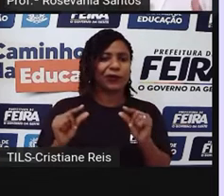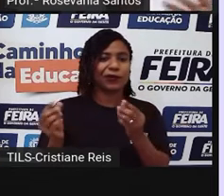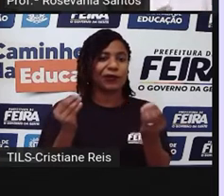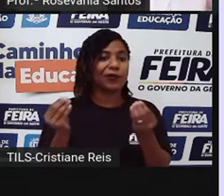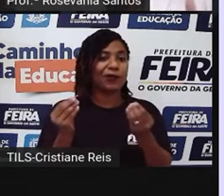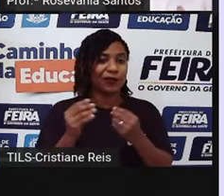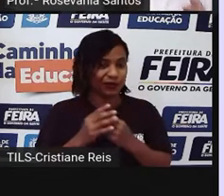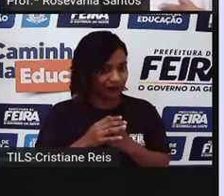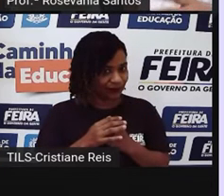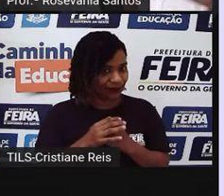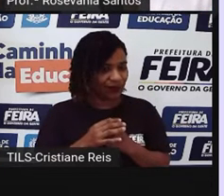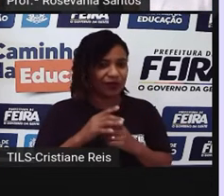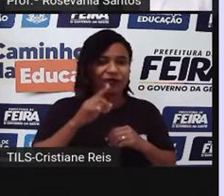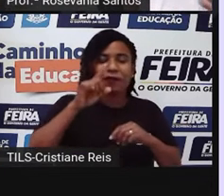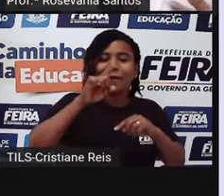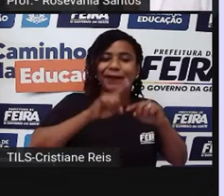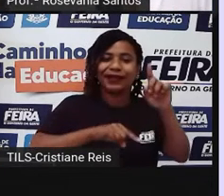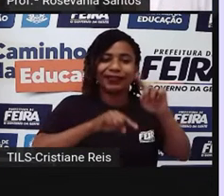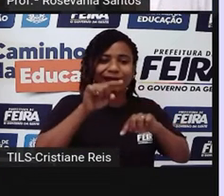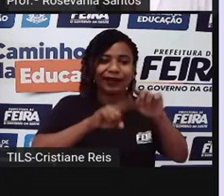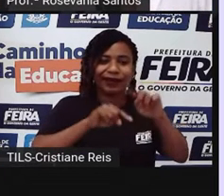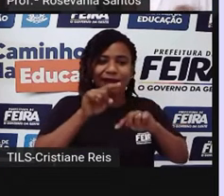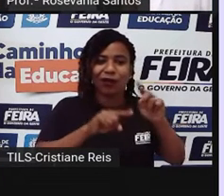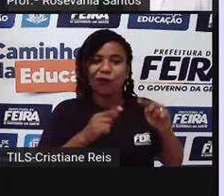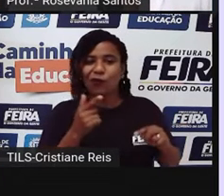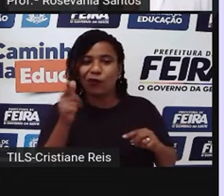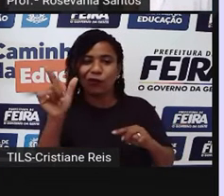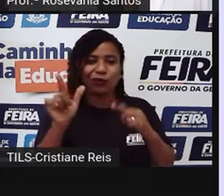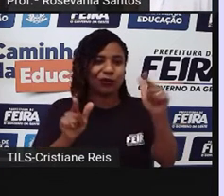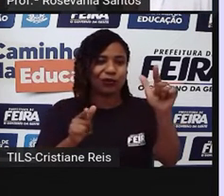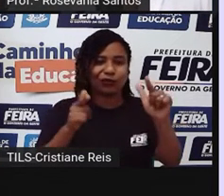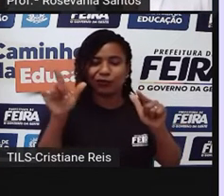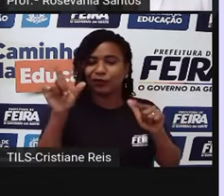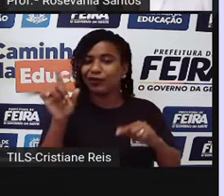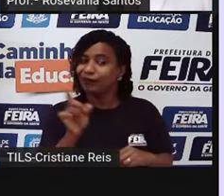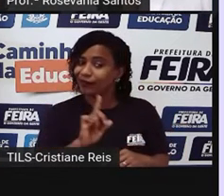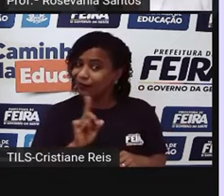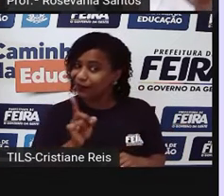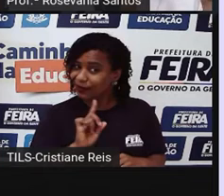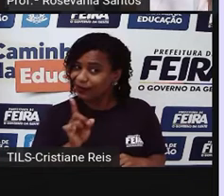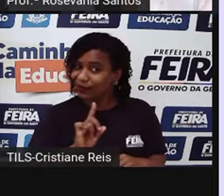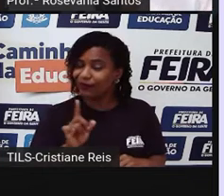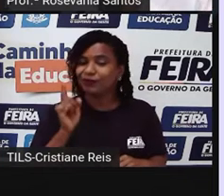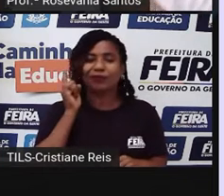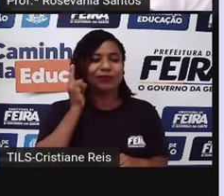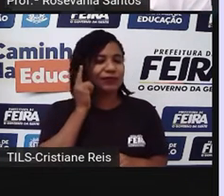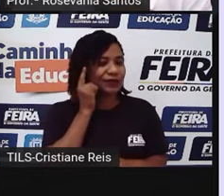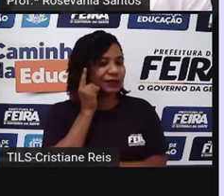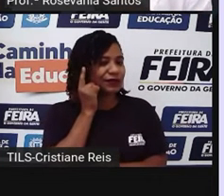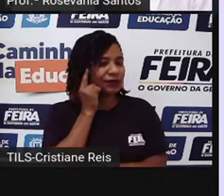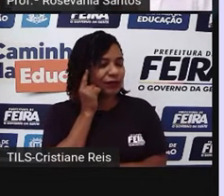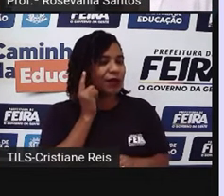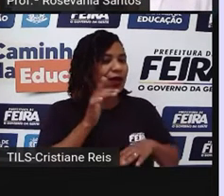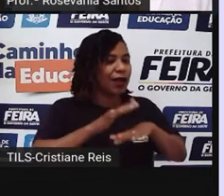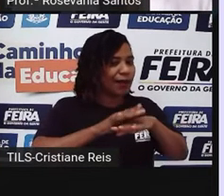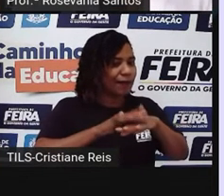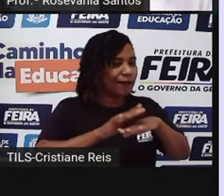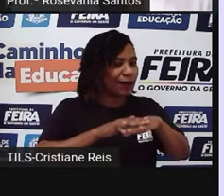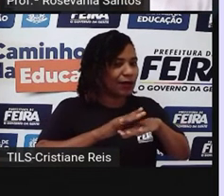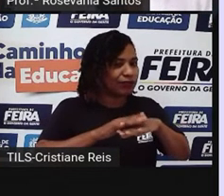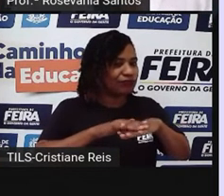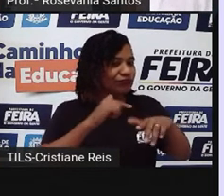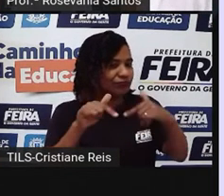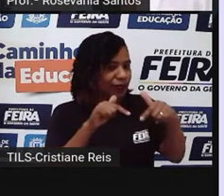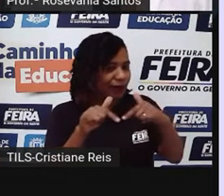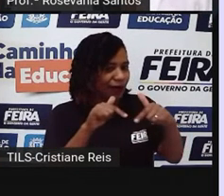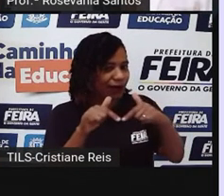materiais alternativos para, né, ou até mesmo outras ideias para melhorar isso, não. Eles foram buscar uma mão de obra mais barata, foram